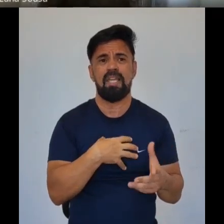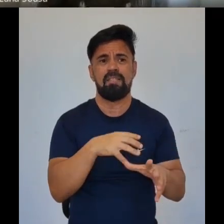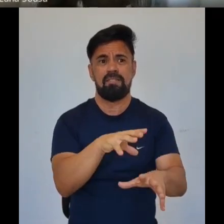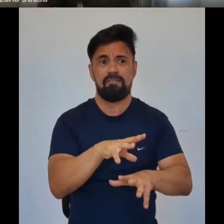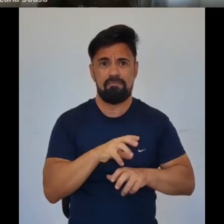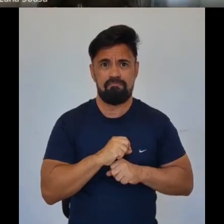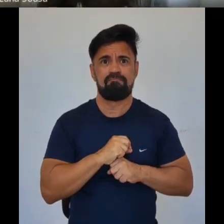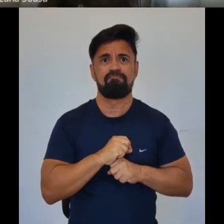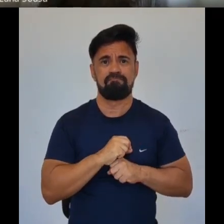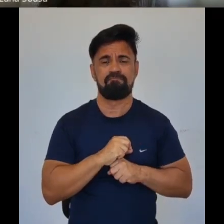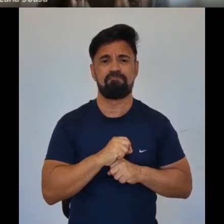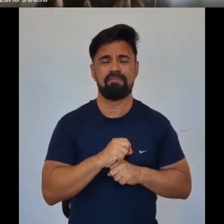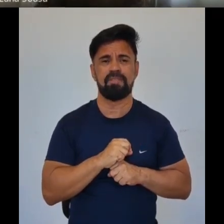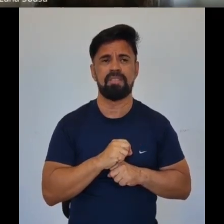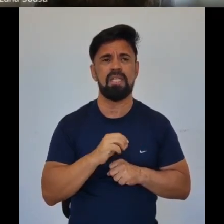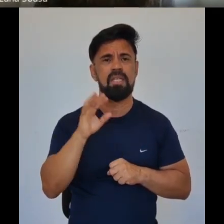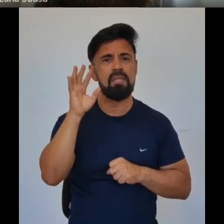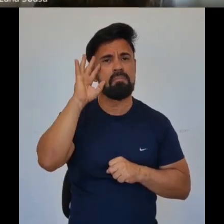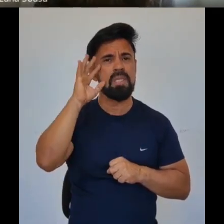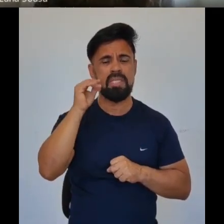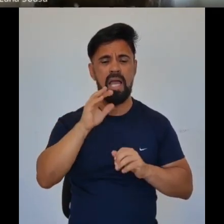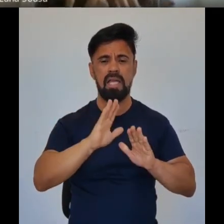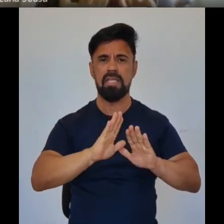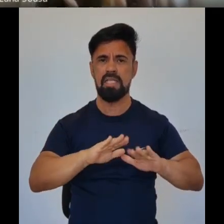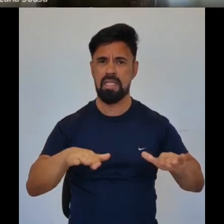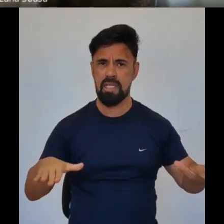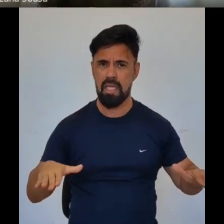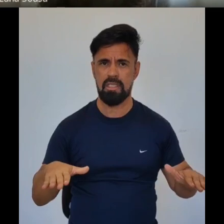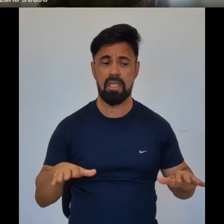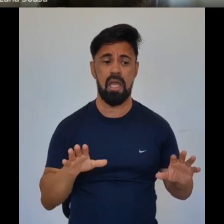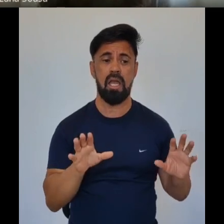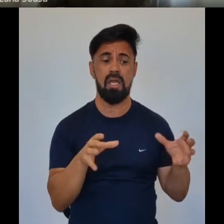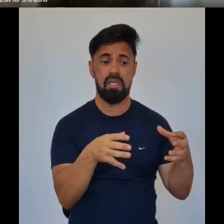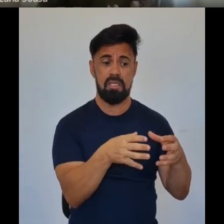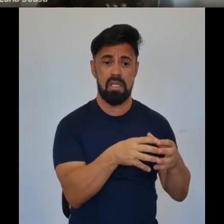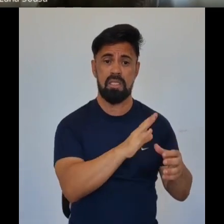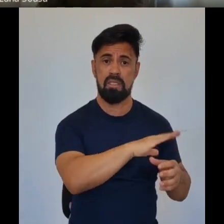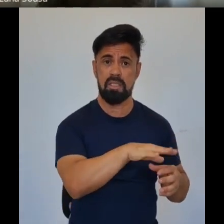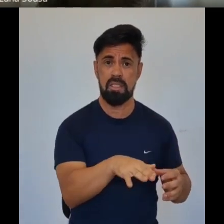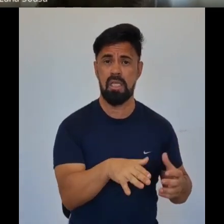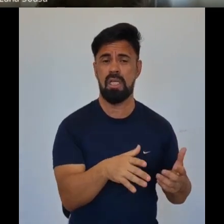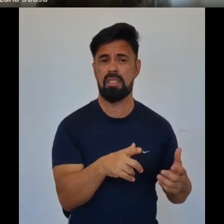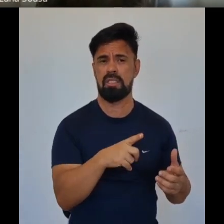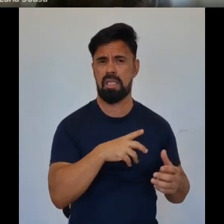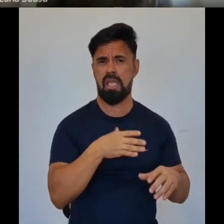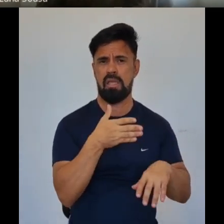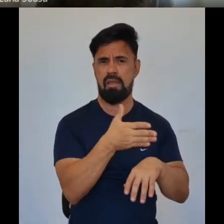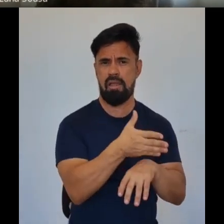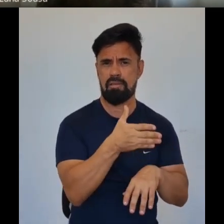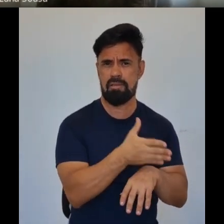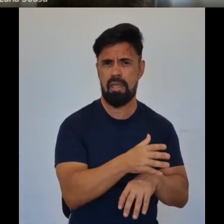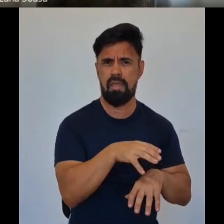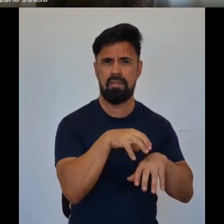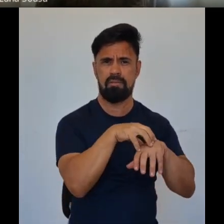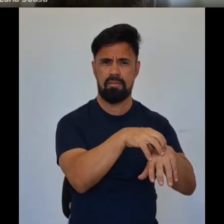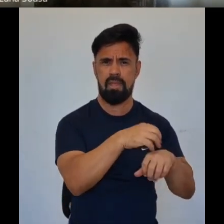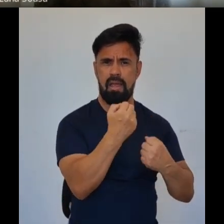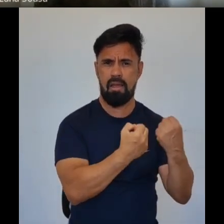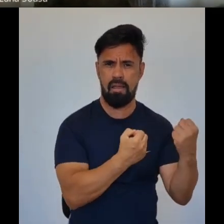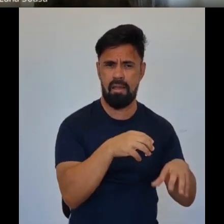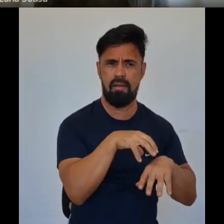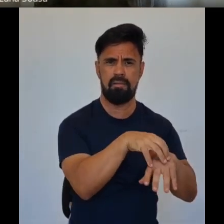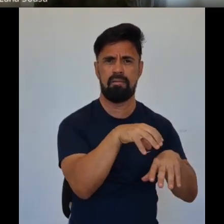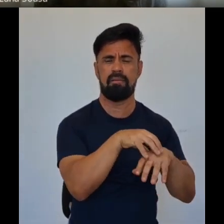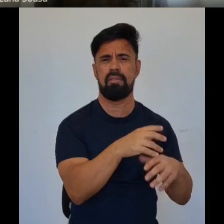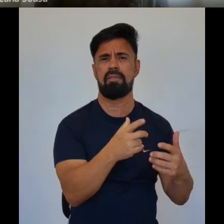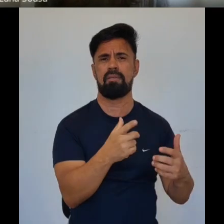vimos a vulnerabilidade, sobrepondo ainda ao risco. Então, vamos pensar em crianças. Uma criança de